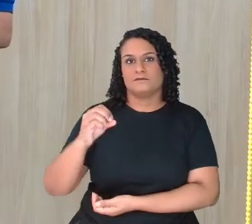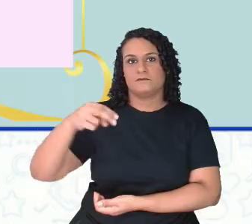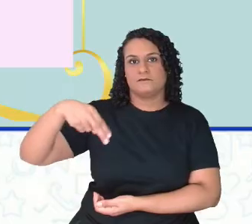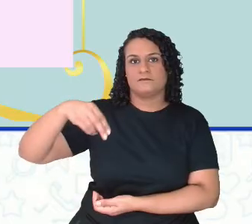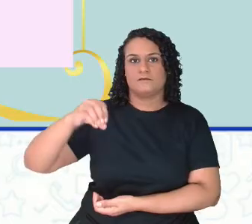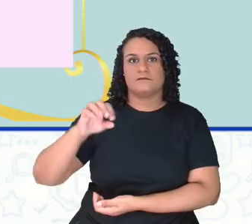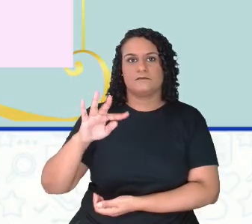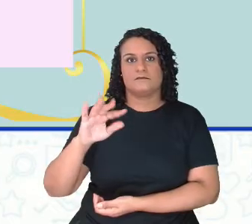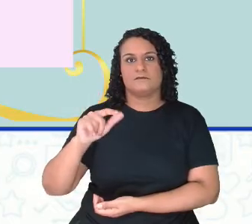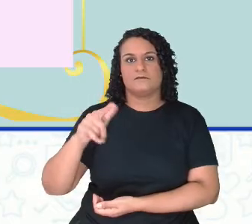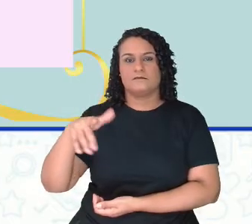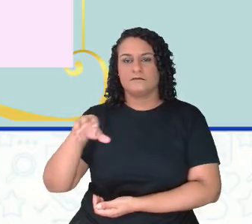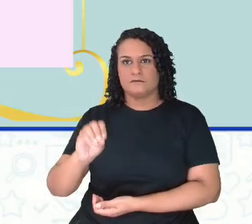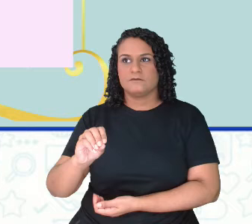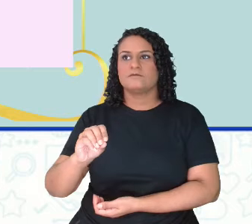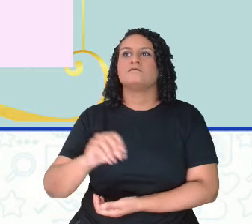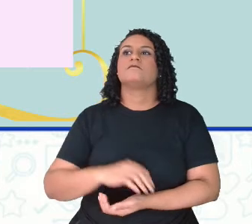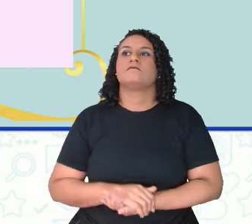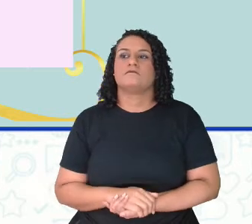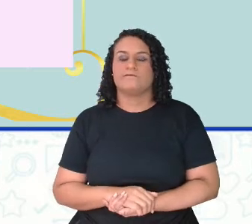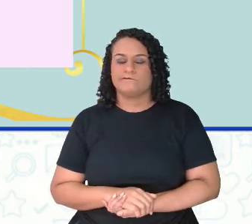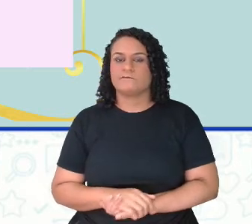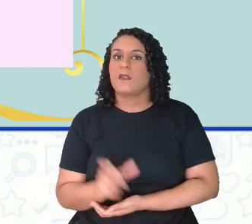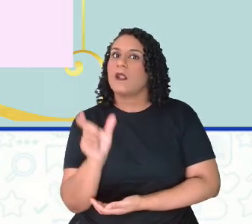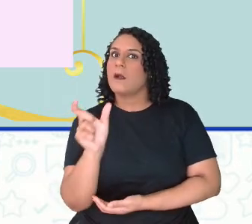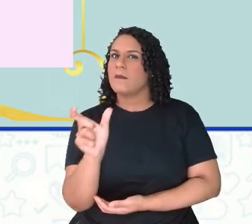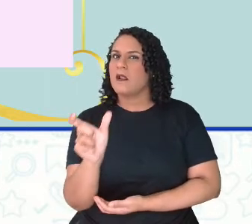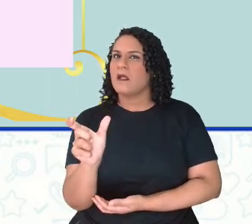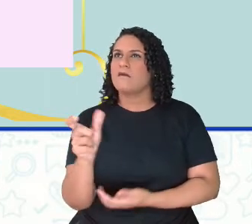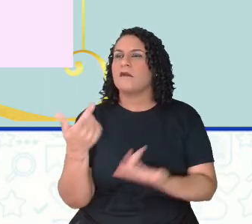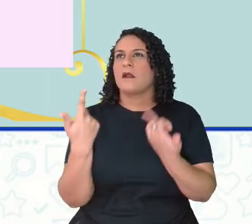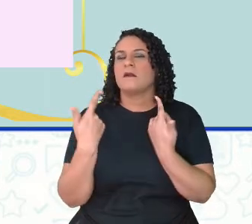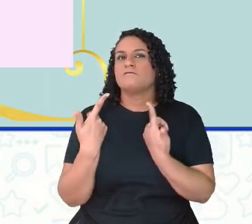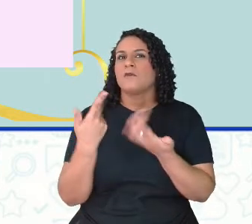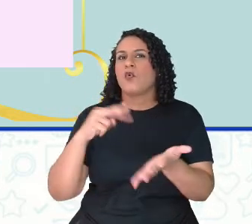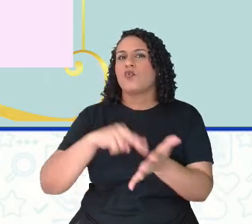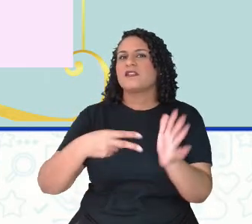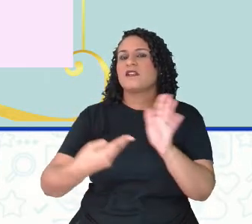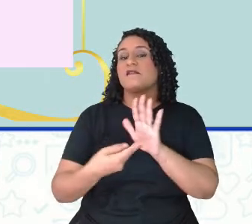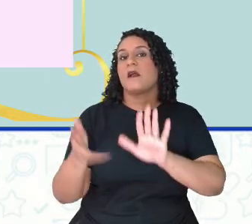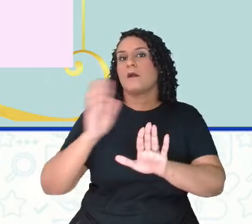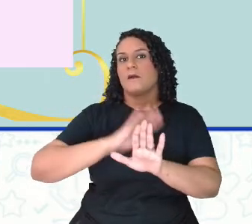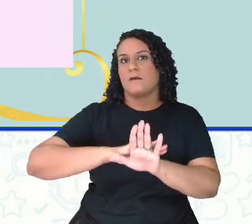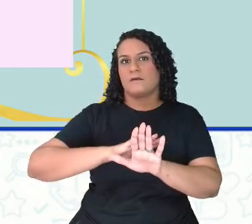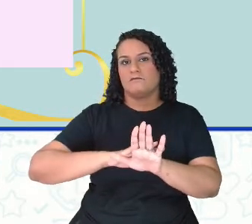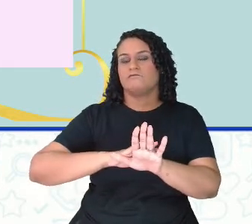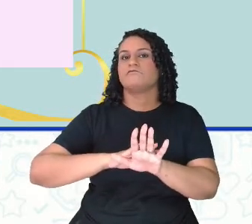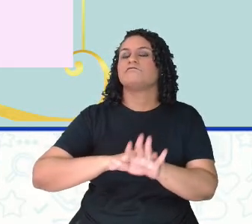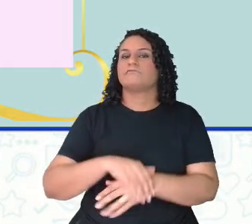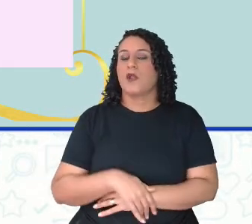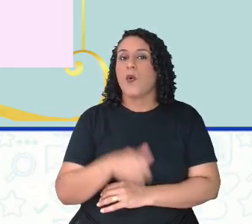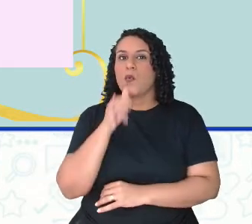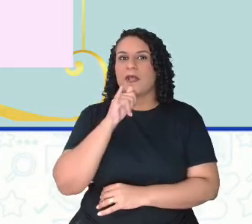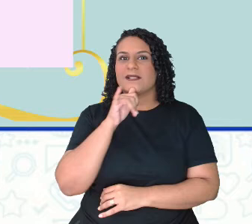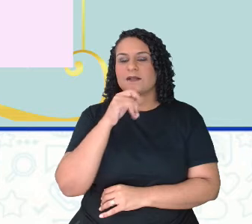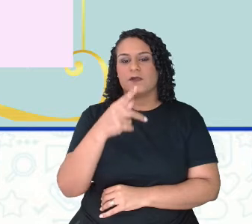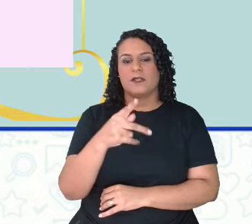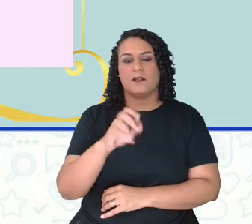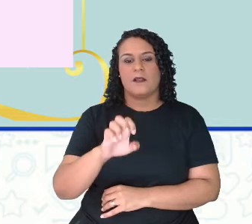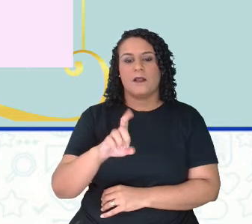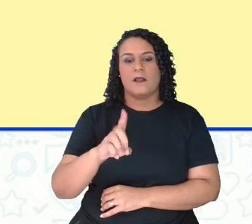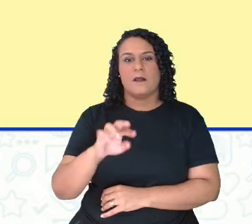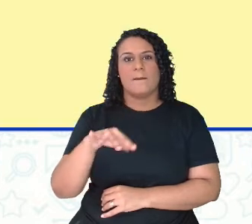Conotação, né? A palavra com sentido figurado. É o exemplo que eu usei aí de Pedrinho, tá? Pedrinho é um